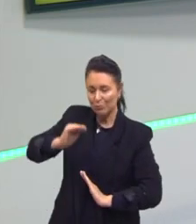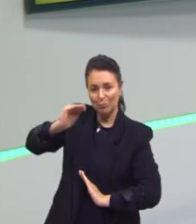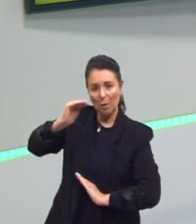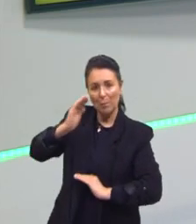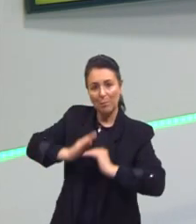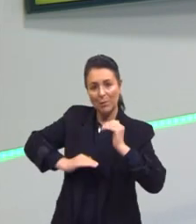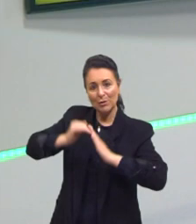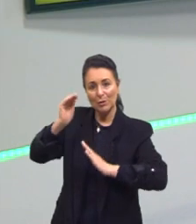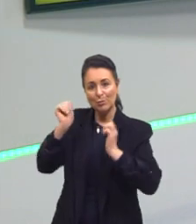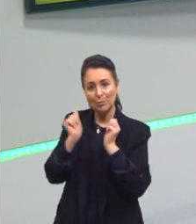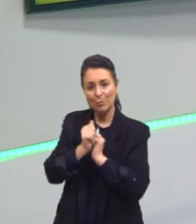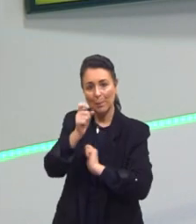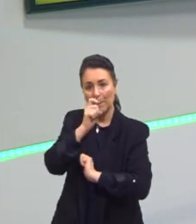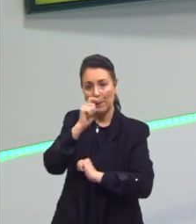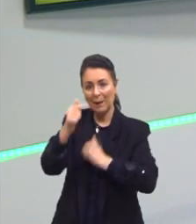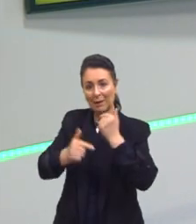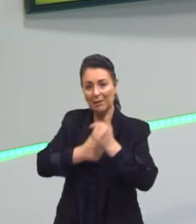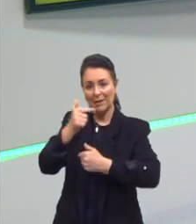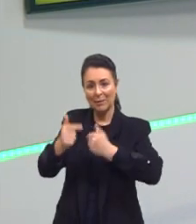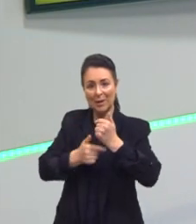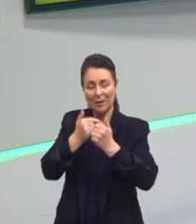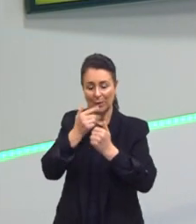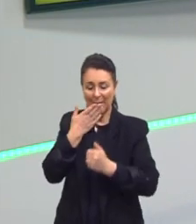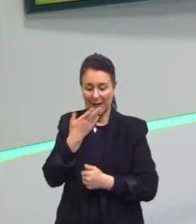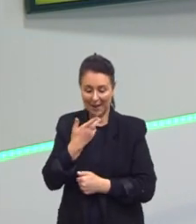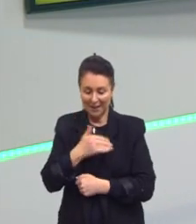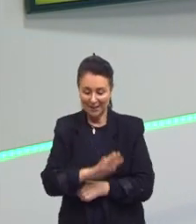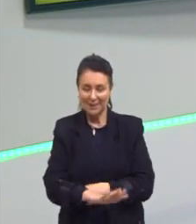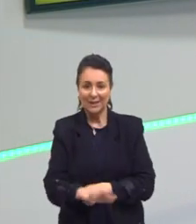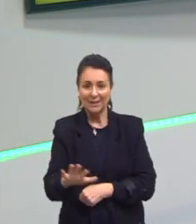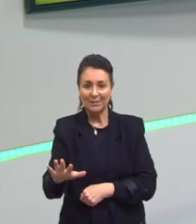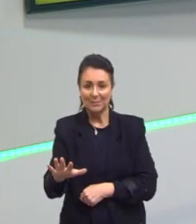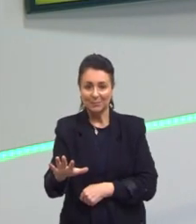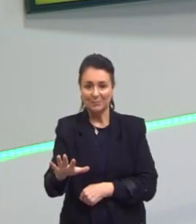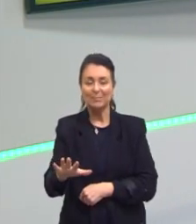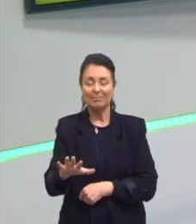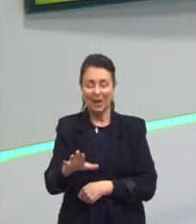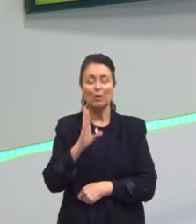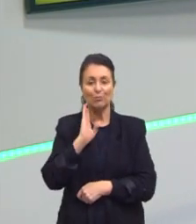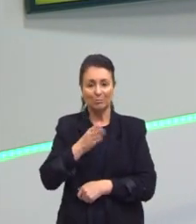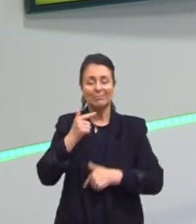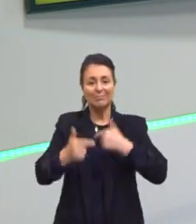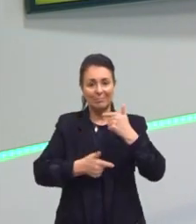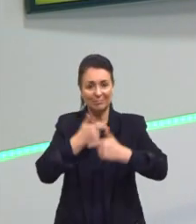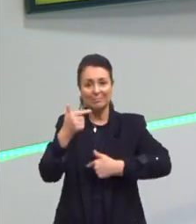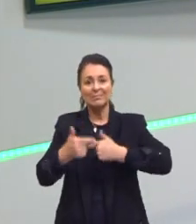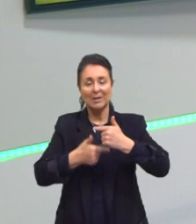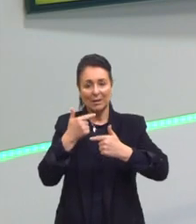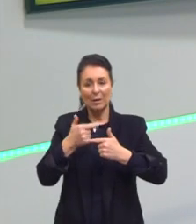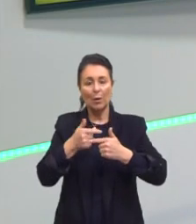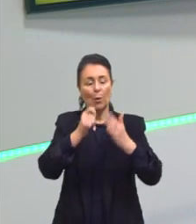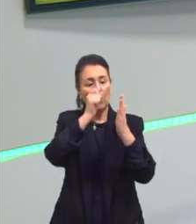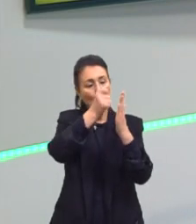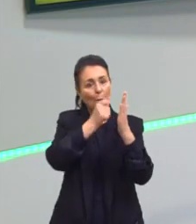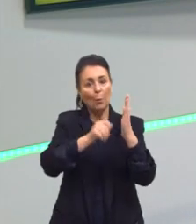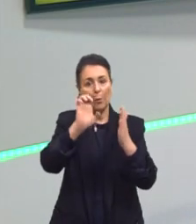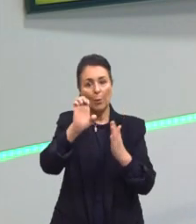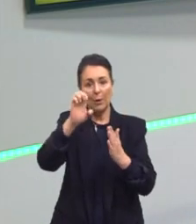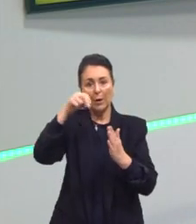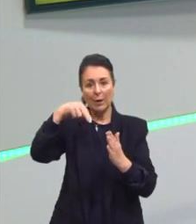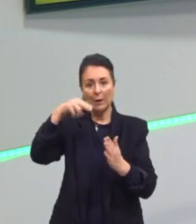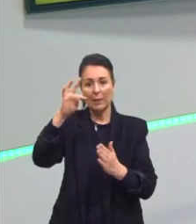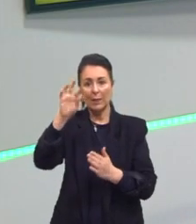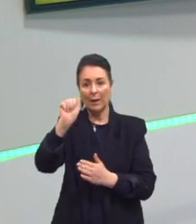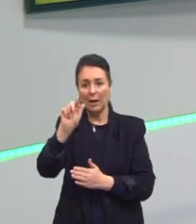né já trabalhando desde pequeno com esculturas com entalhe em madeira